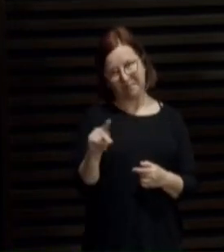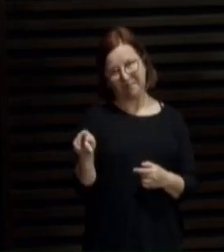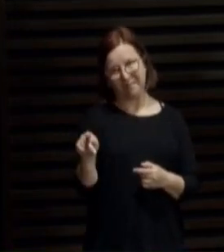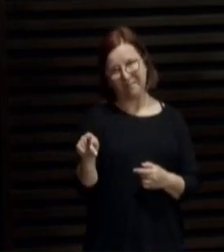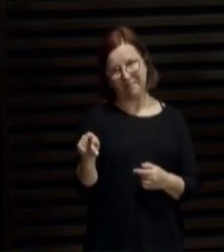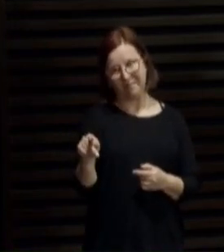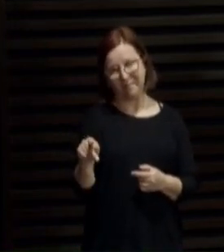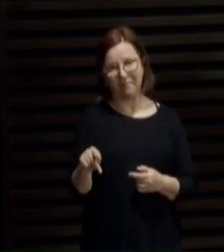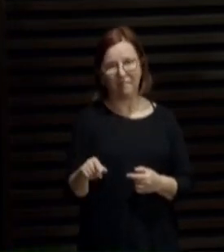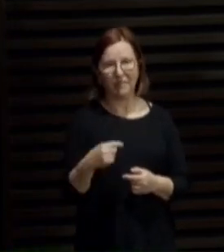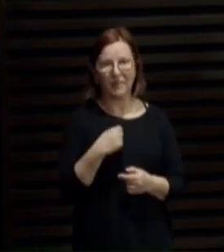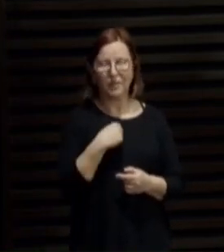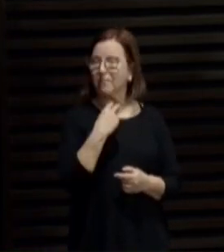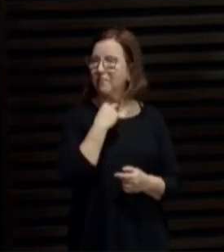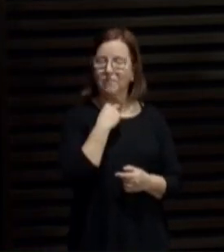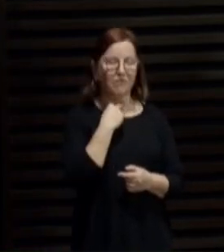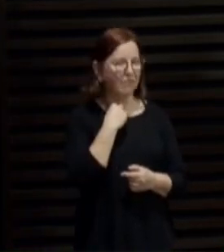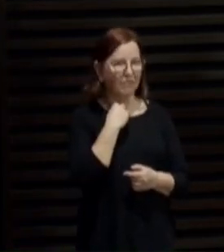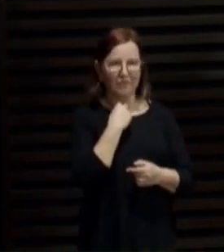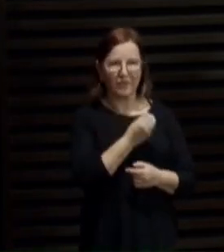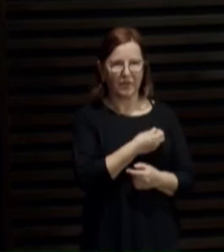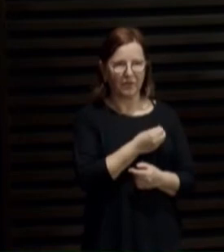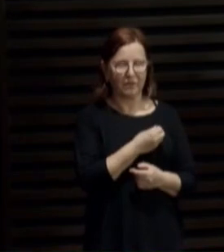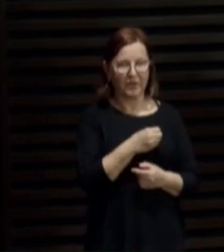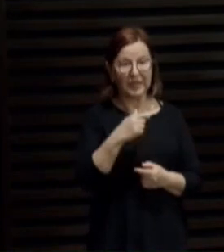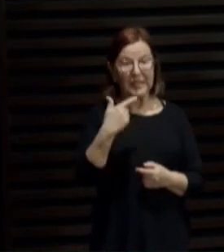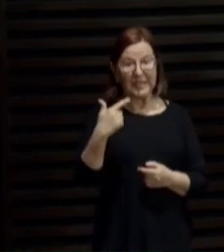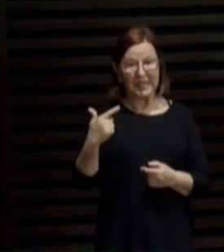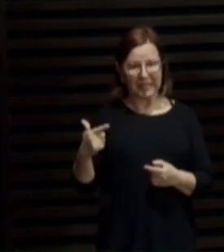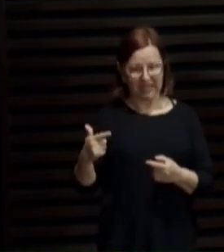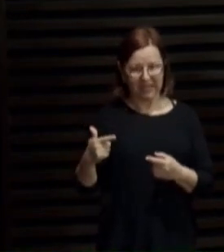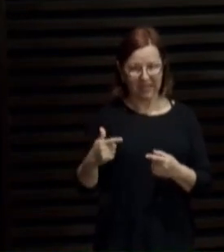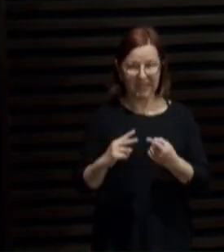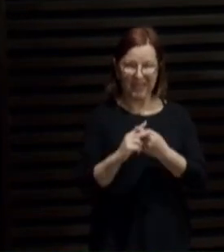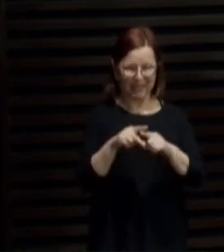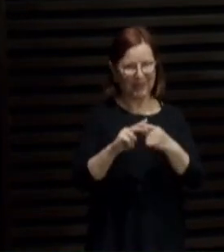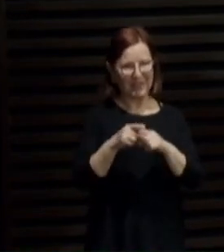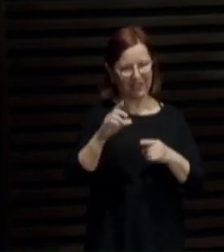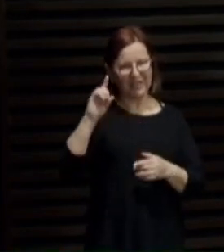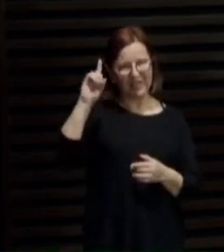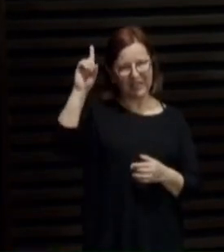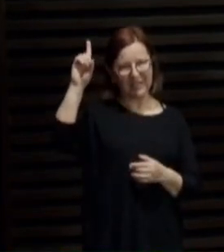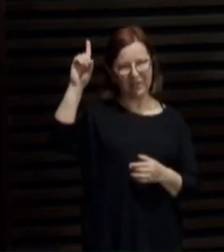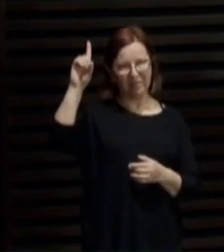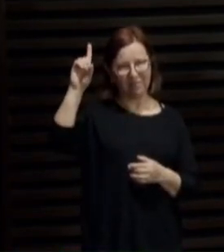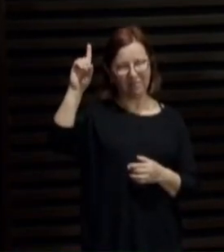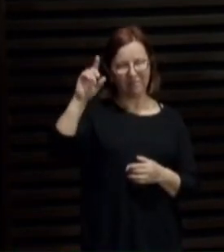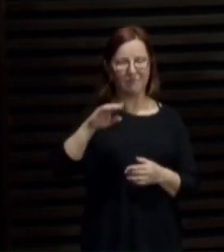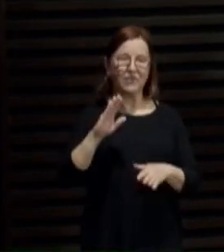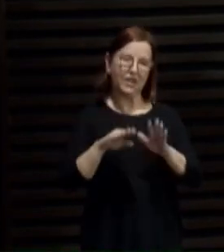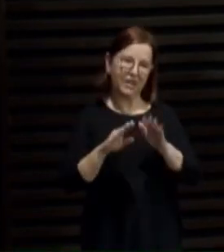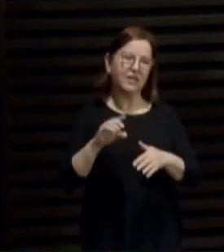Eu não posso viver sem as correções de Deus. E muitas vezes Ele vai